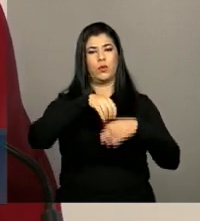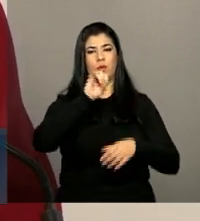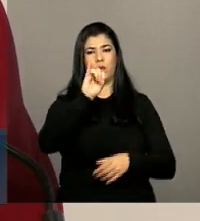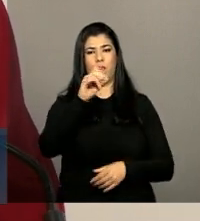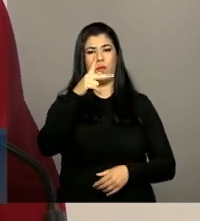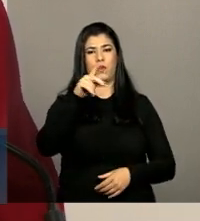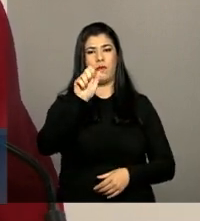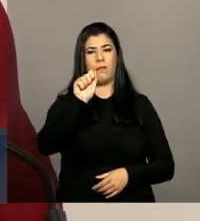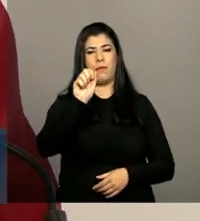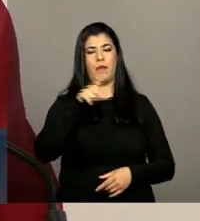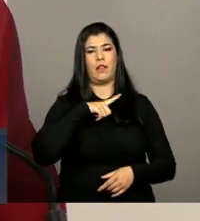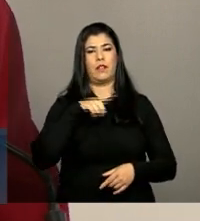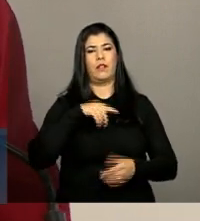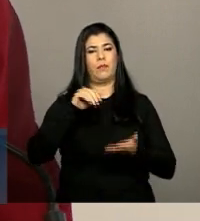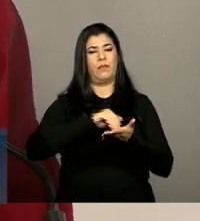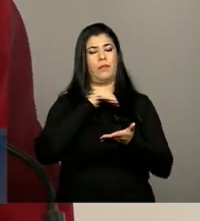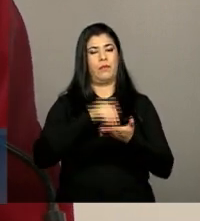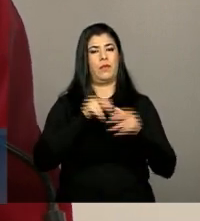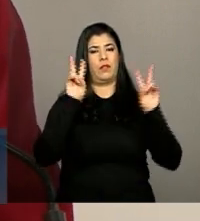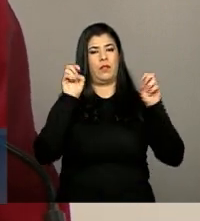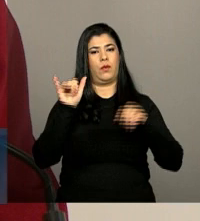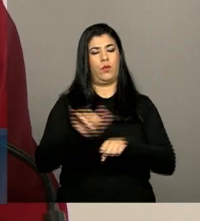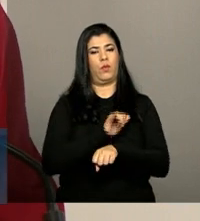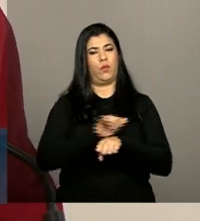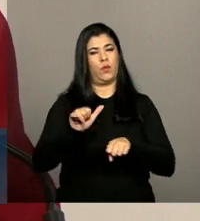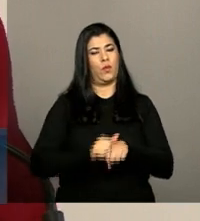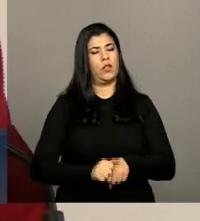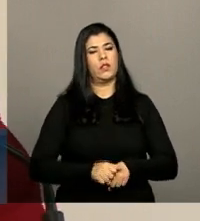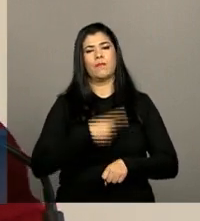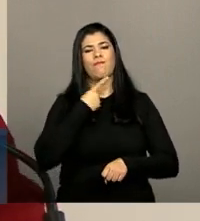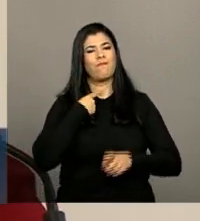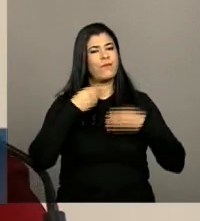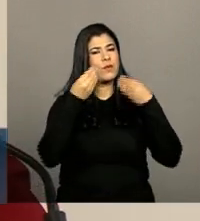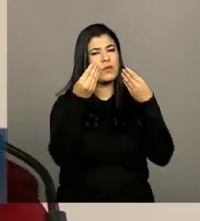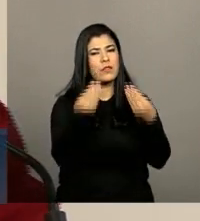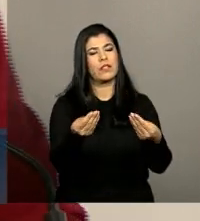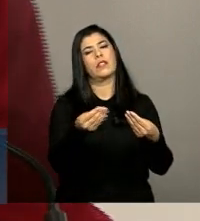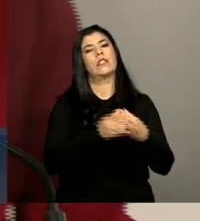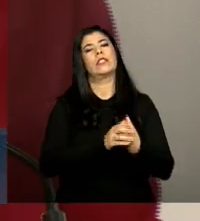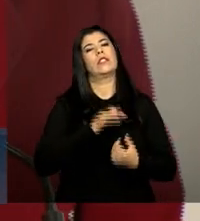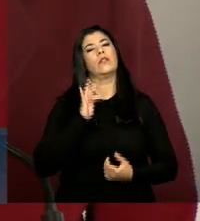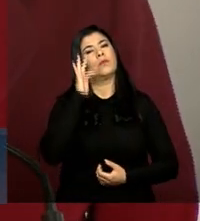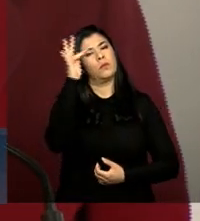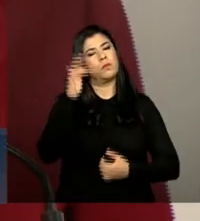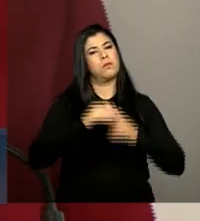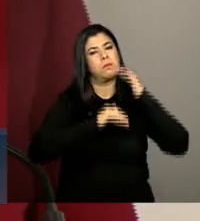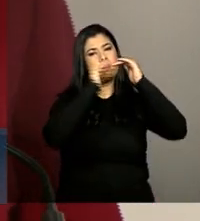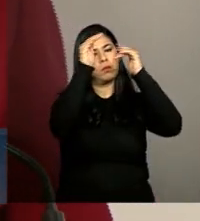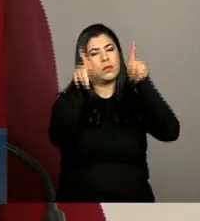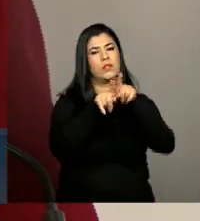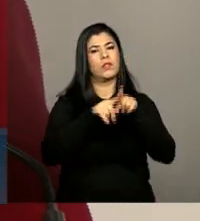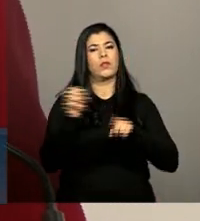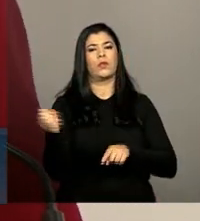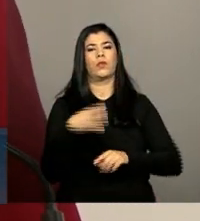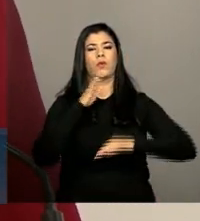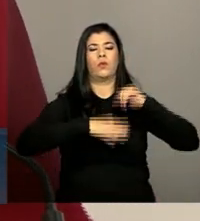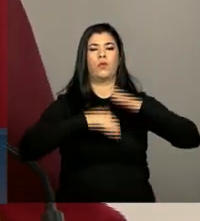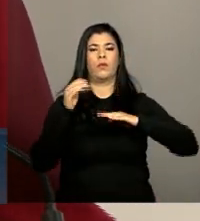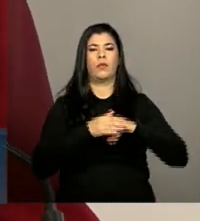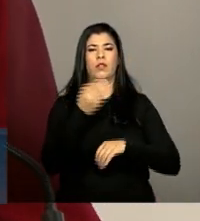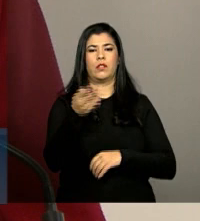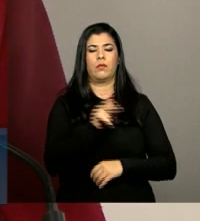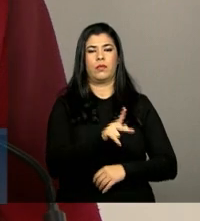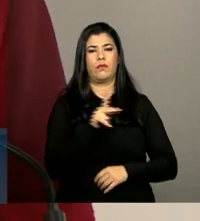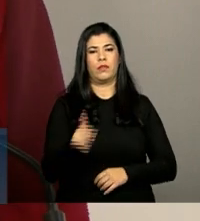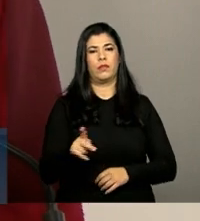assuntos estratégicos eu desejo imenso sucesso nas novas atividades do professor